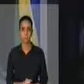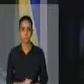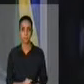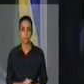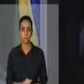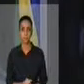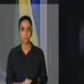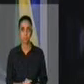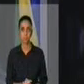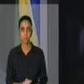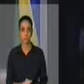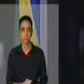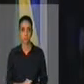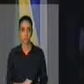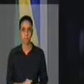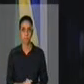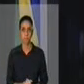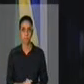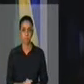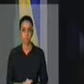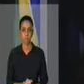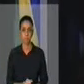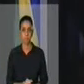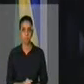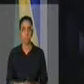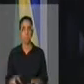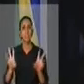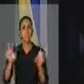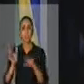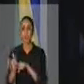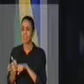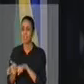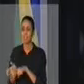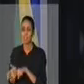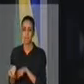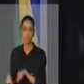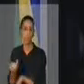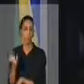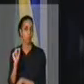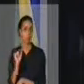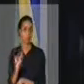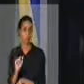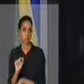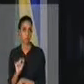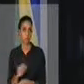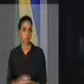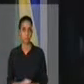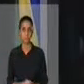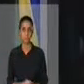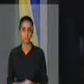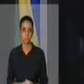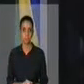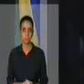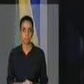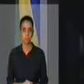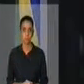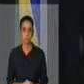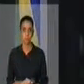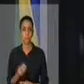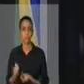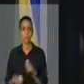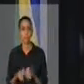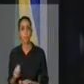ano, sobre a questão dos exames, é importante o seguinte: as máquinas, a calibragem